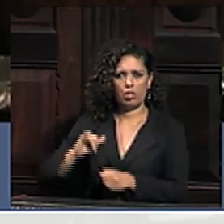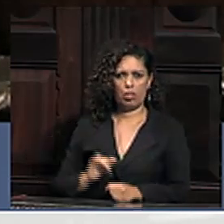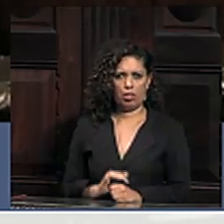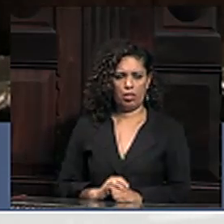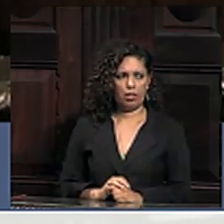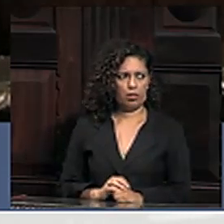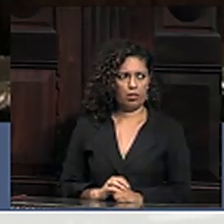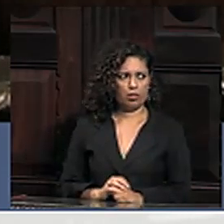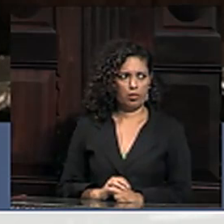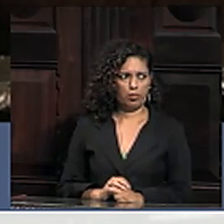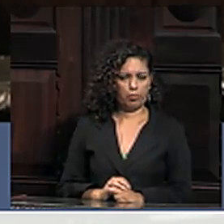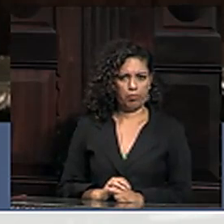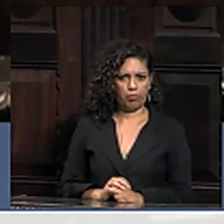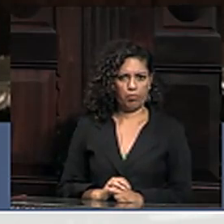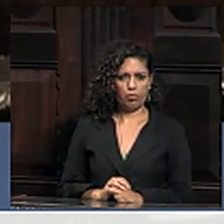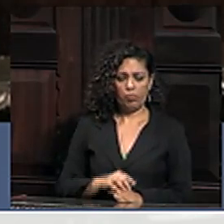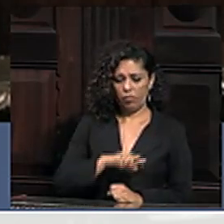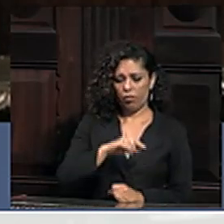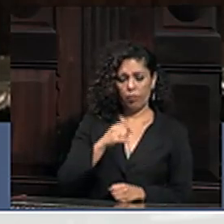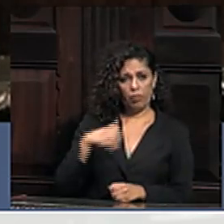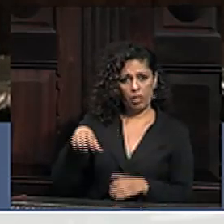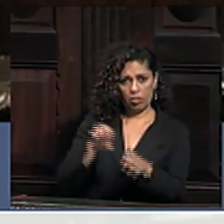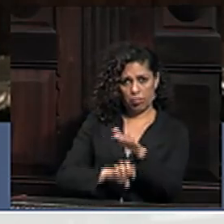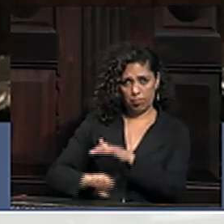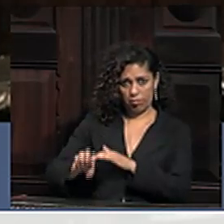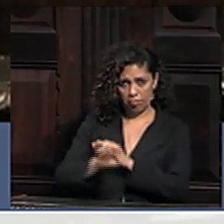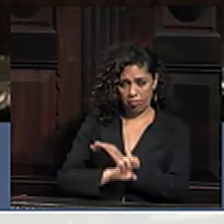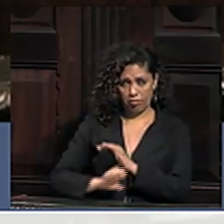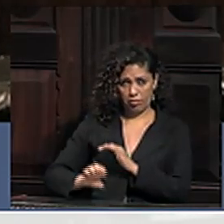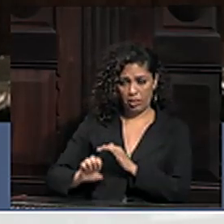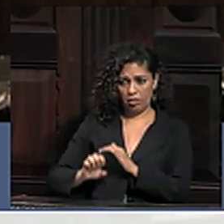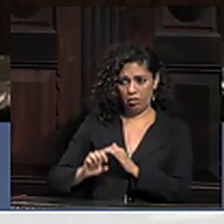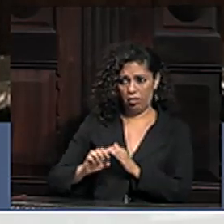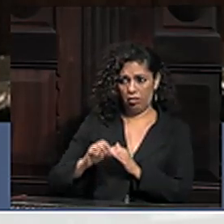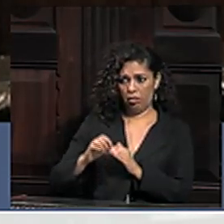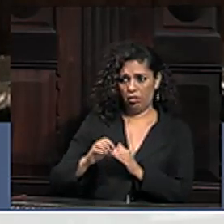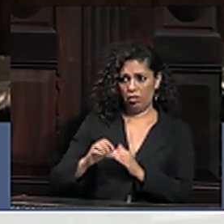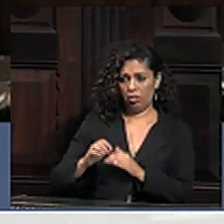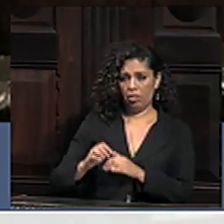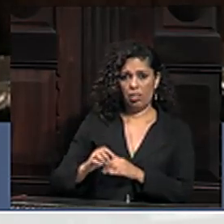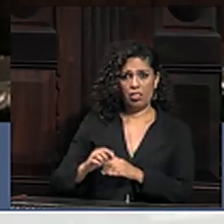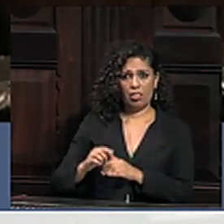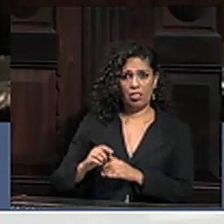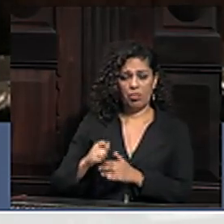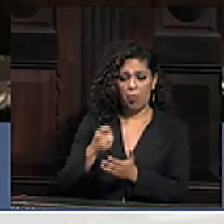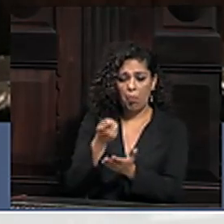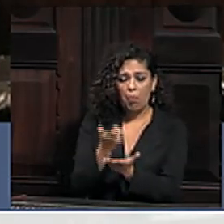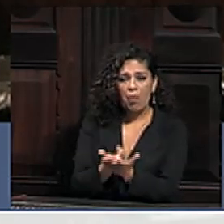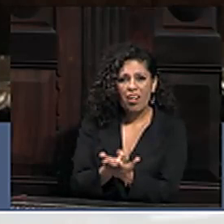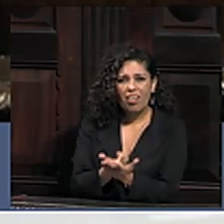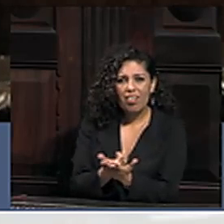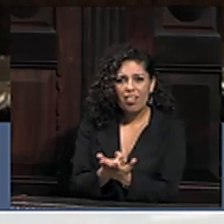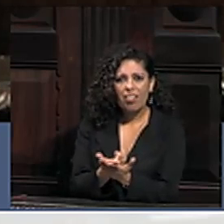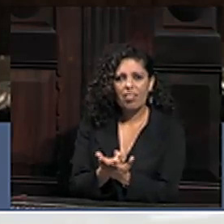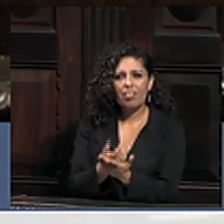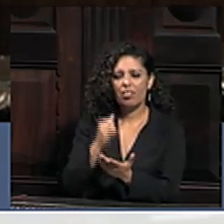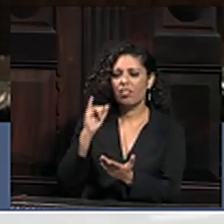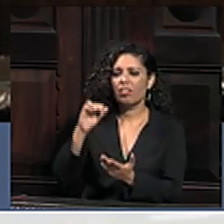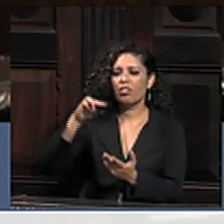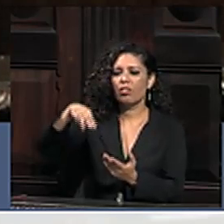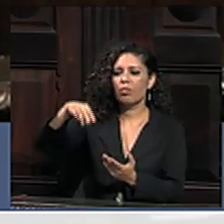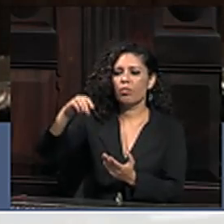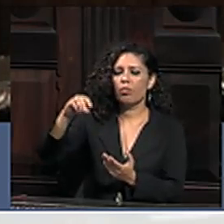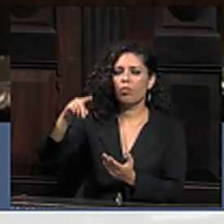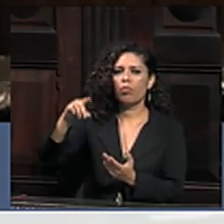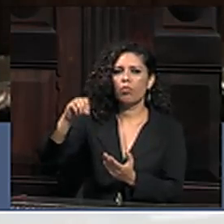agora de recolher tributos sobre a exportação de todo tipo de maquinário e peças utilizado na